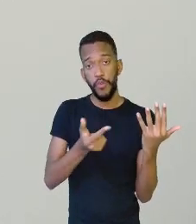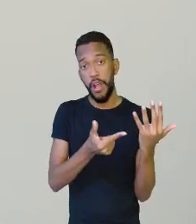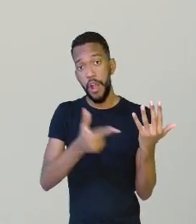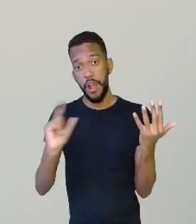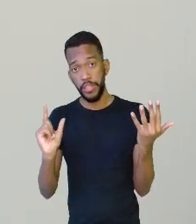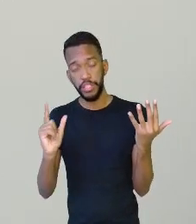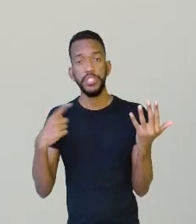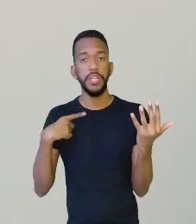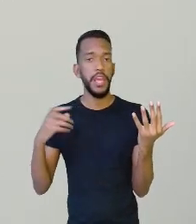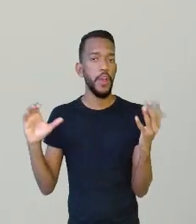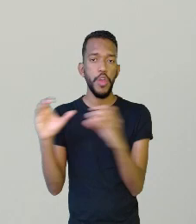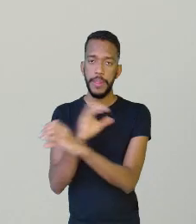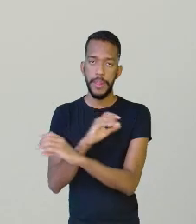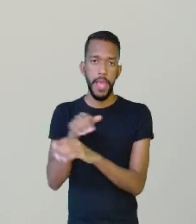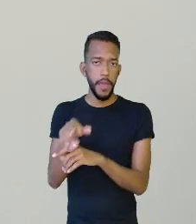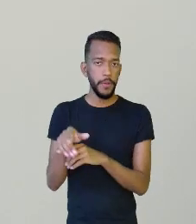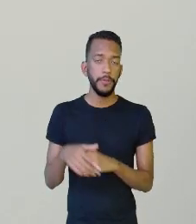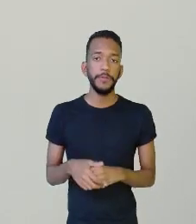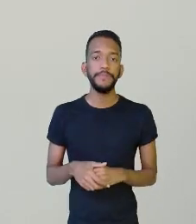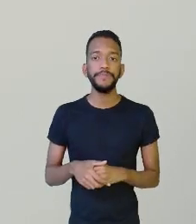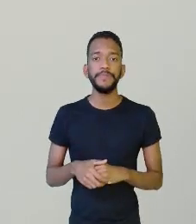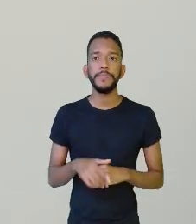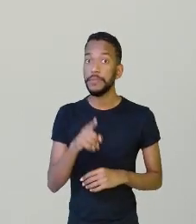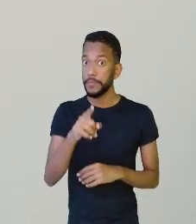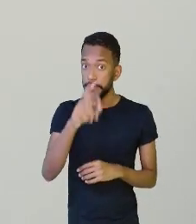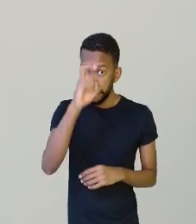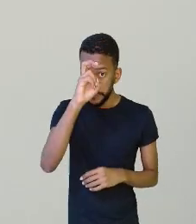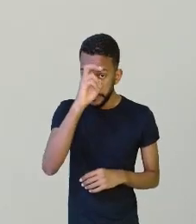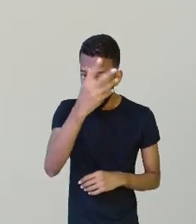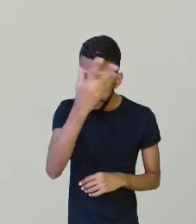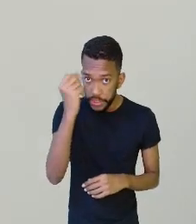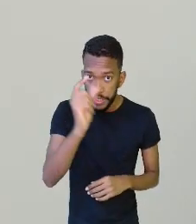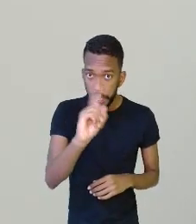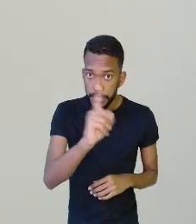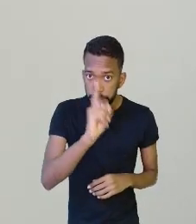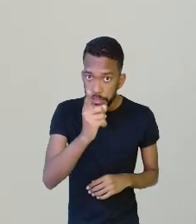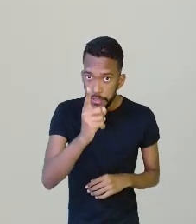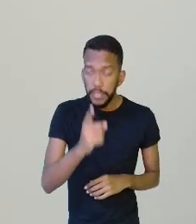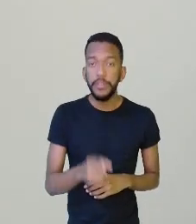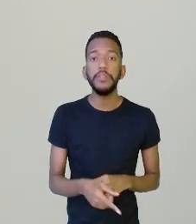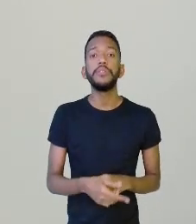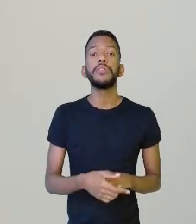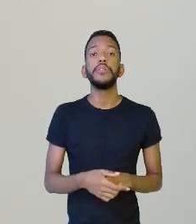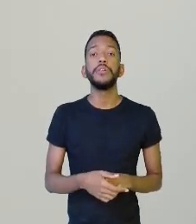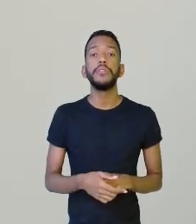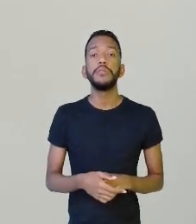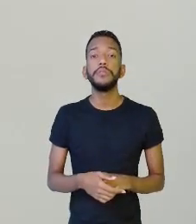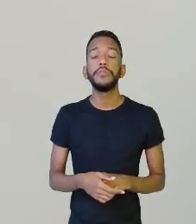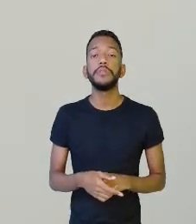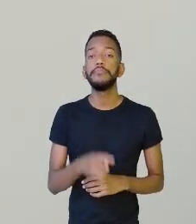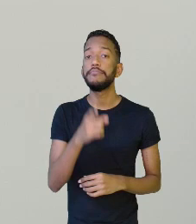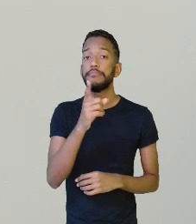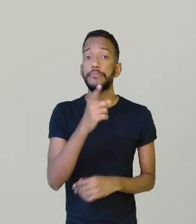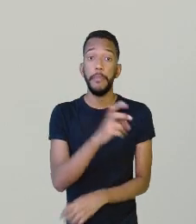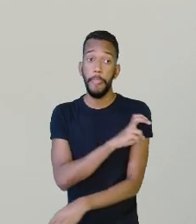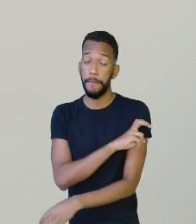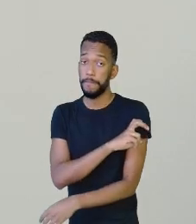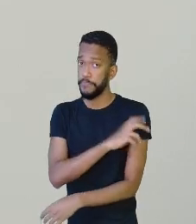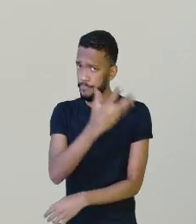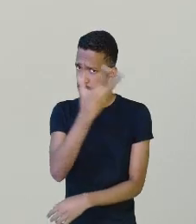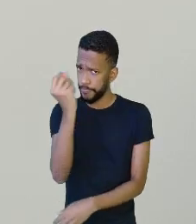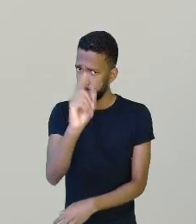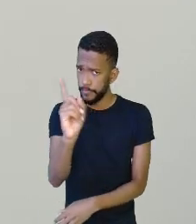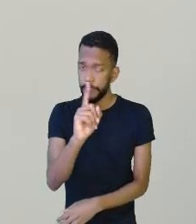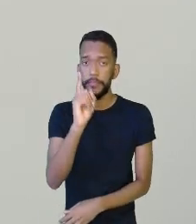inteiros. Importantíssimo. Quinto ano, não esquece. O que vem antes da vírgula é o meu inteiro